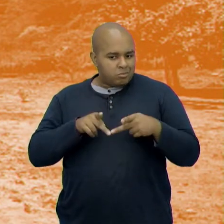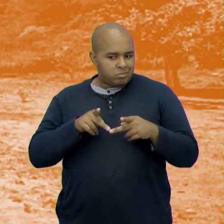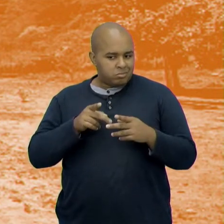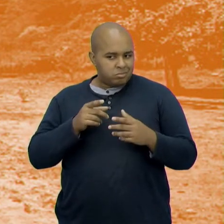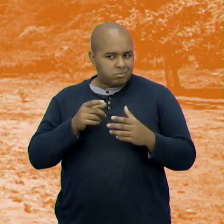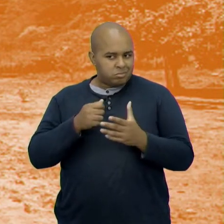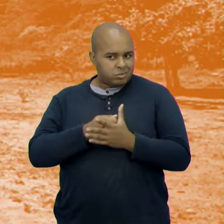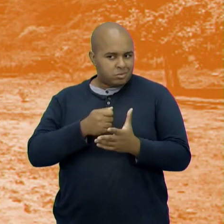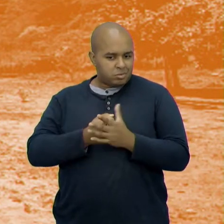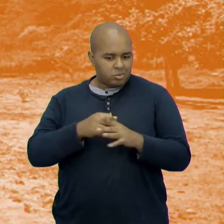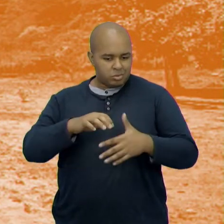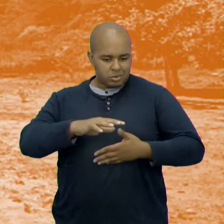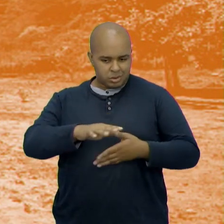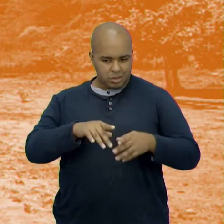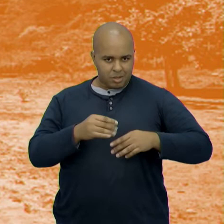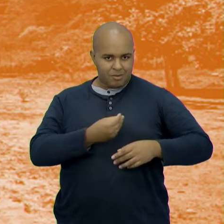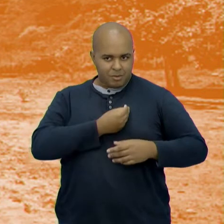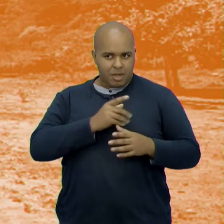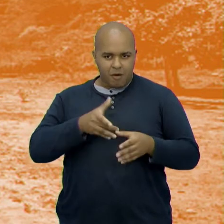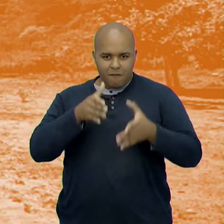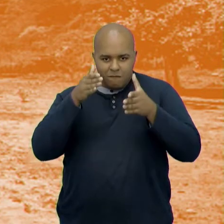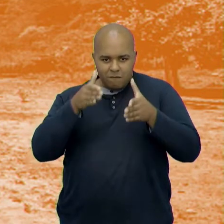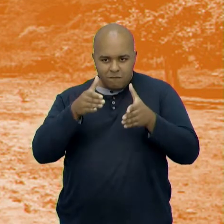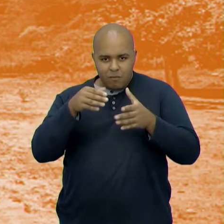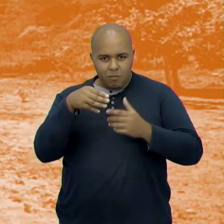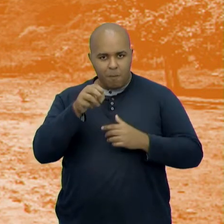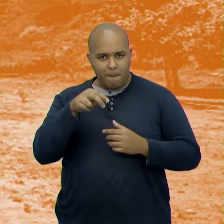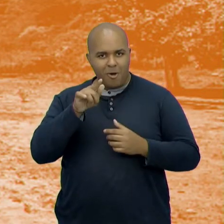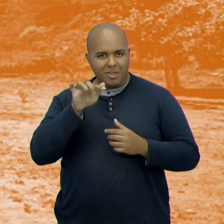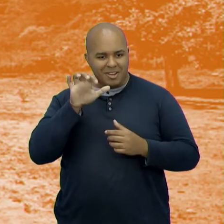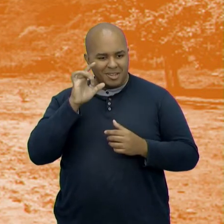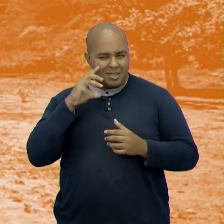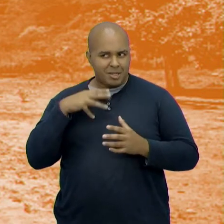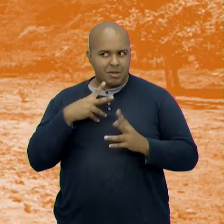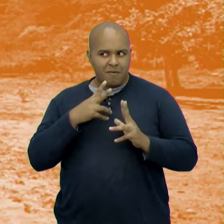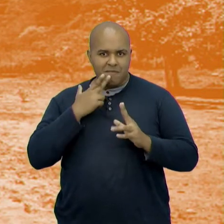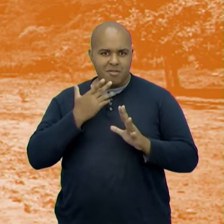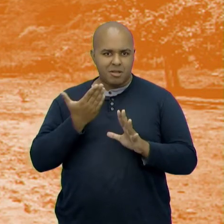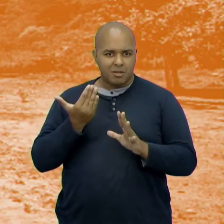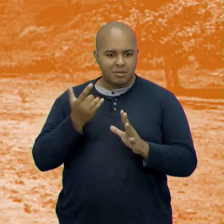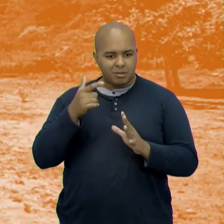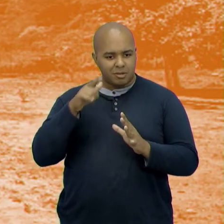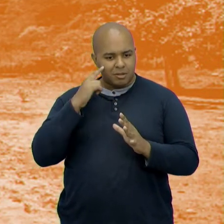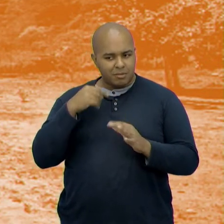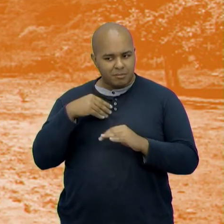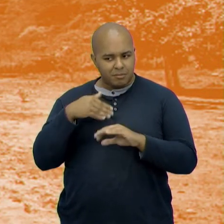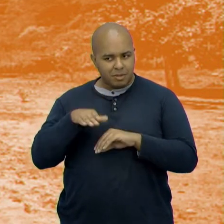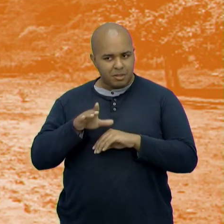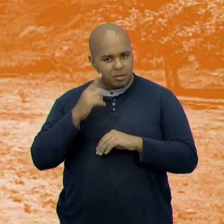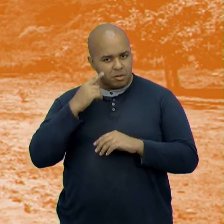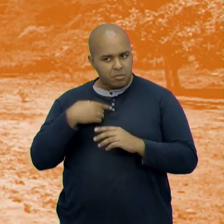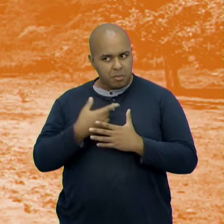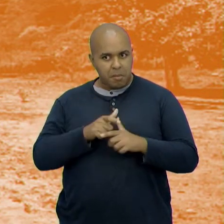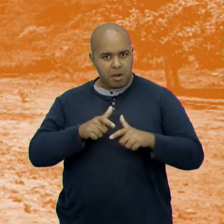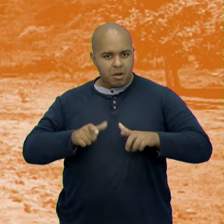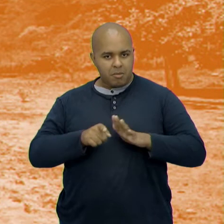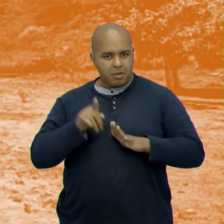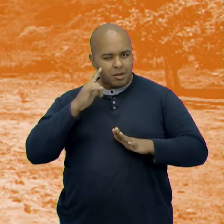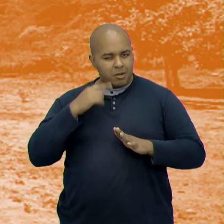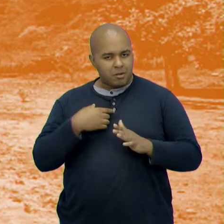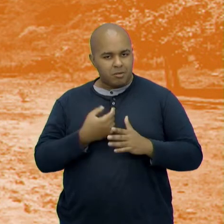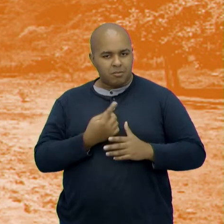por terra e por sobrevivência, é um foco monarquista, como foi falado no anterior. Então eles mandam uma expedição muito maior,